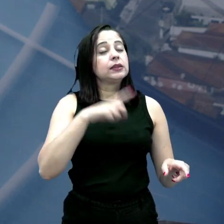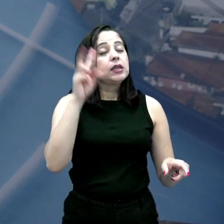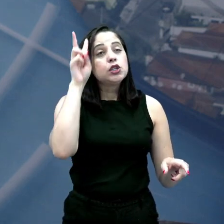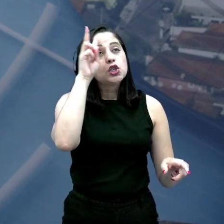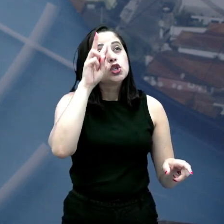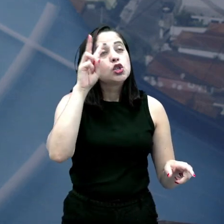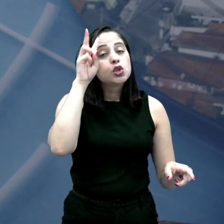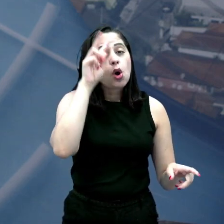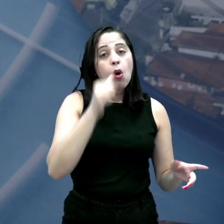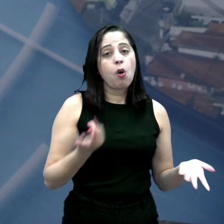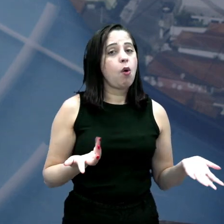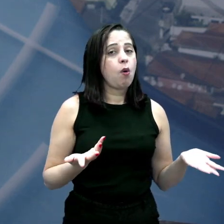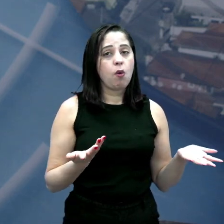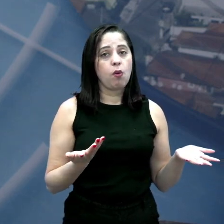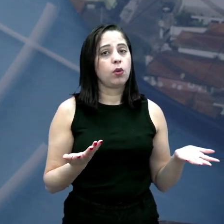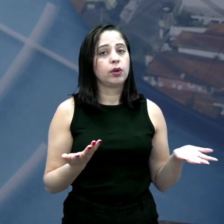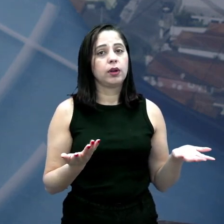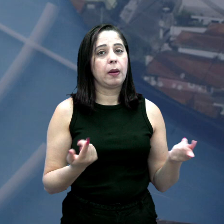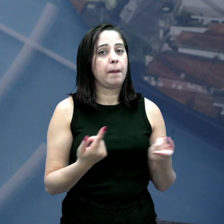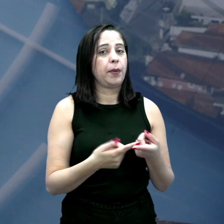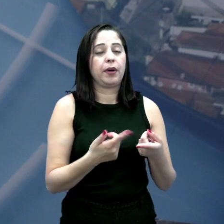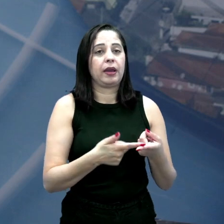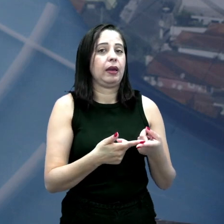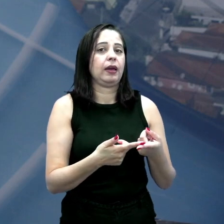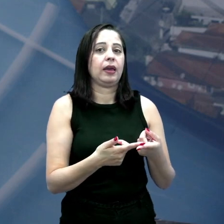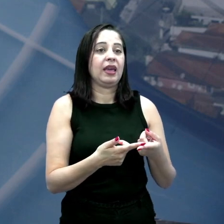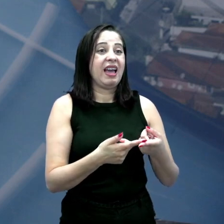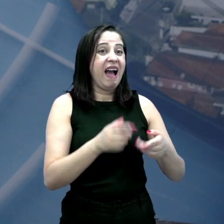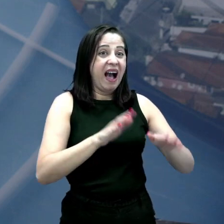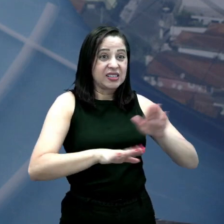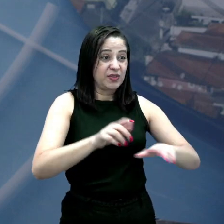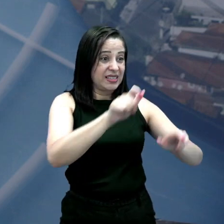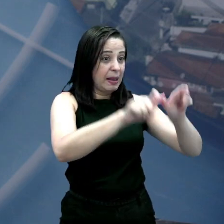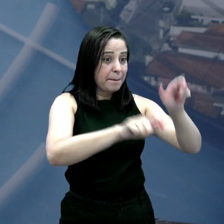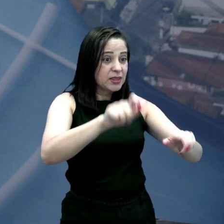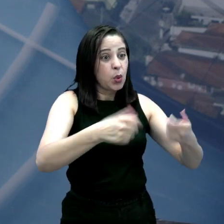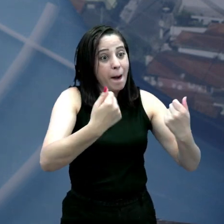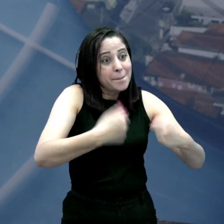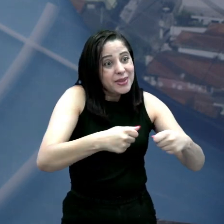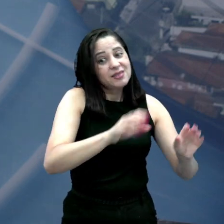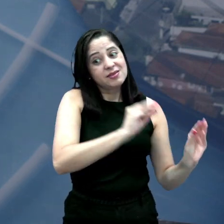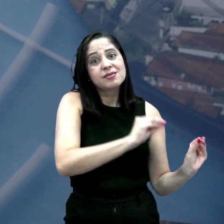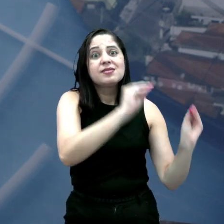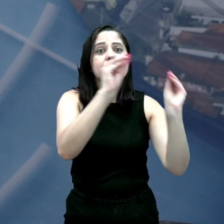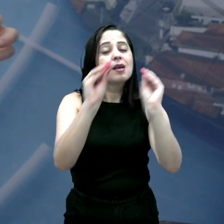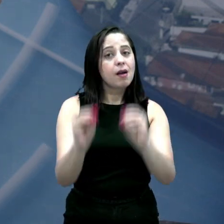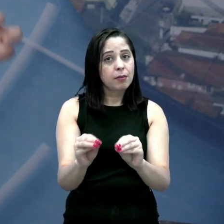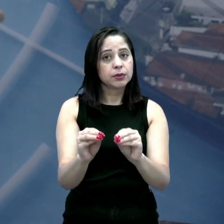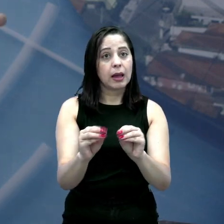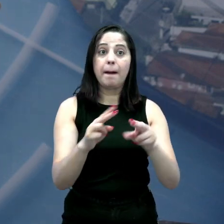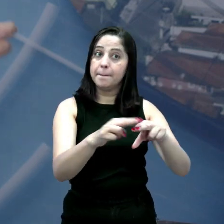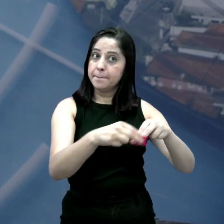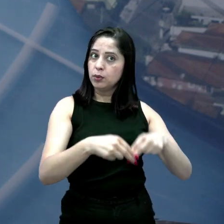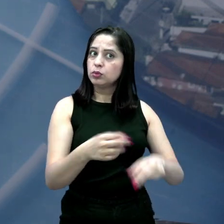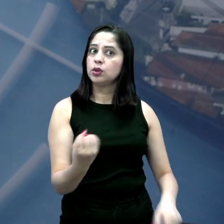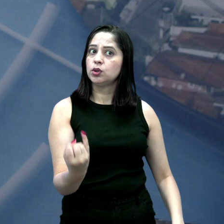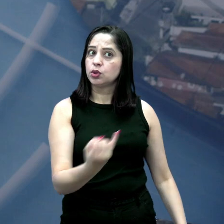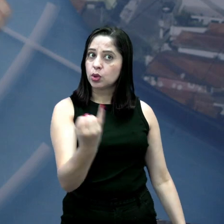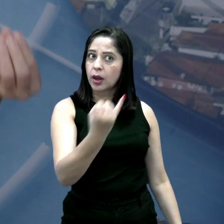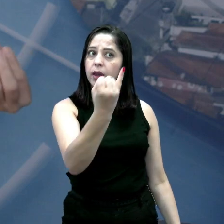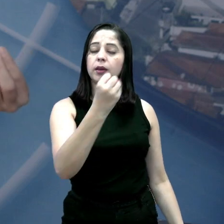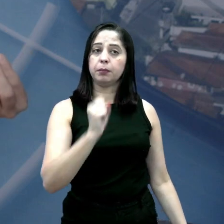pessoas que acabam, né, muitas vezes precisando mudar. E aí, por isso, é muito importante, né, que